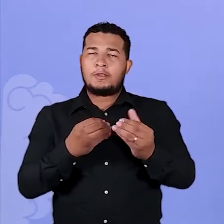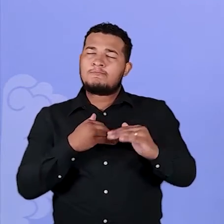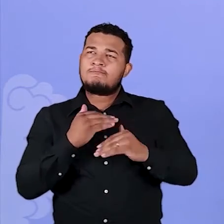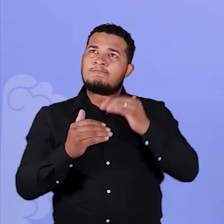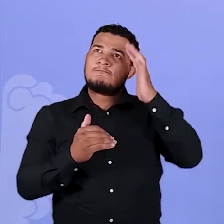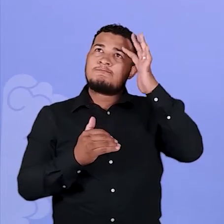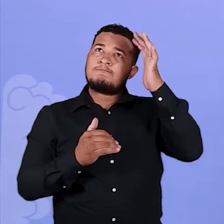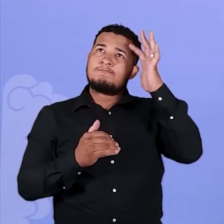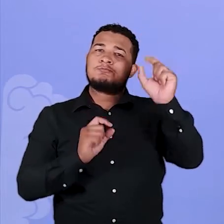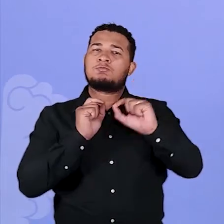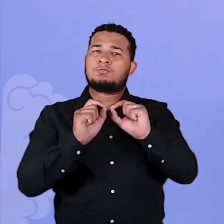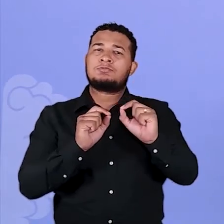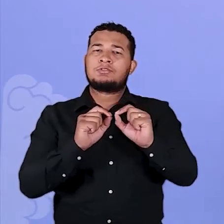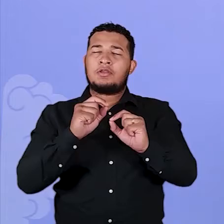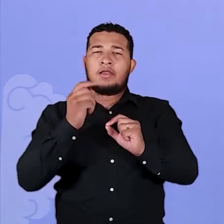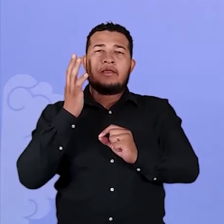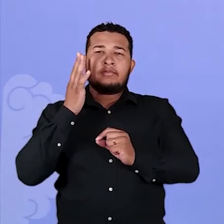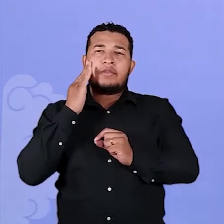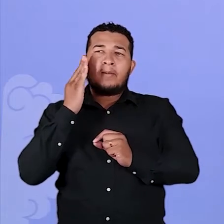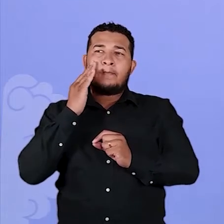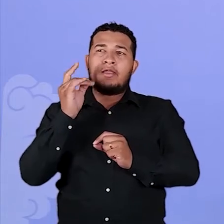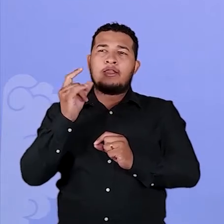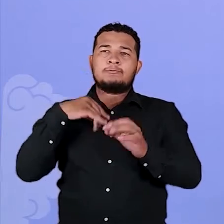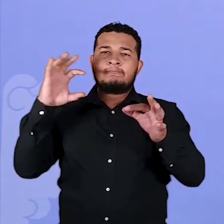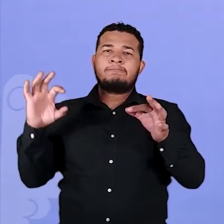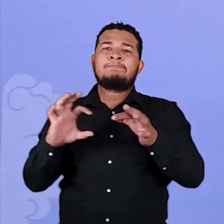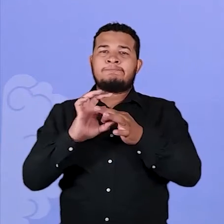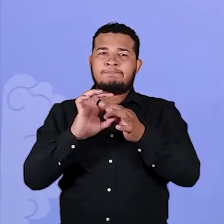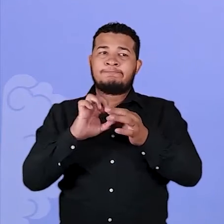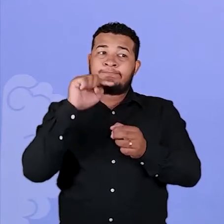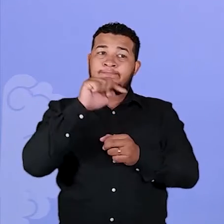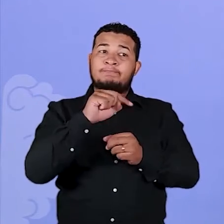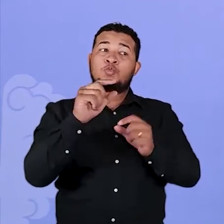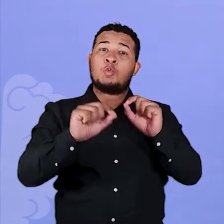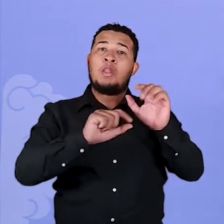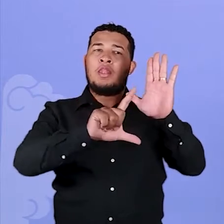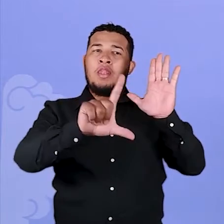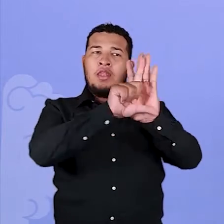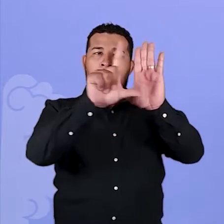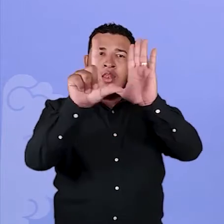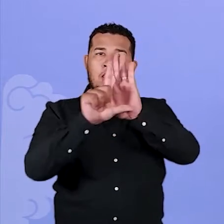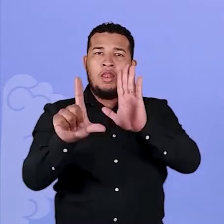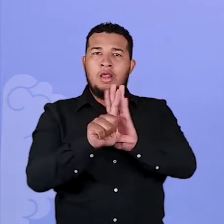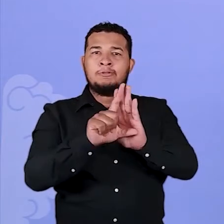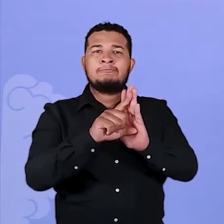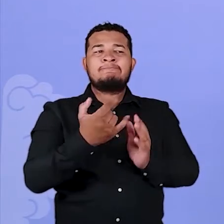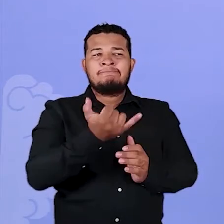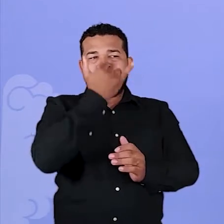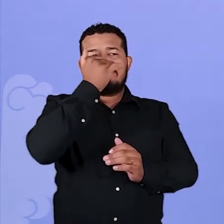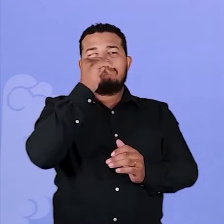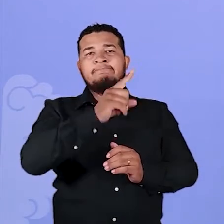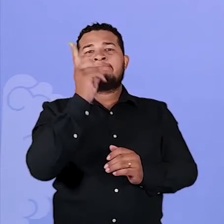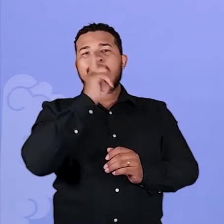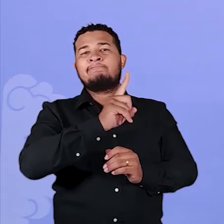forma. Segundo esse pensador inglês, as leis são falhas por